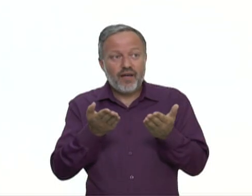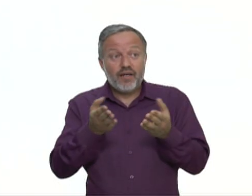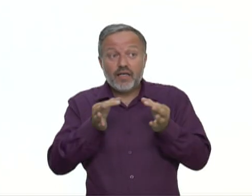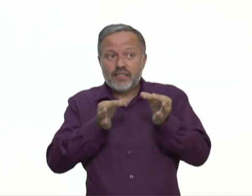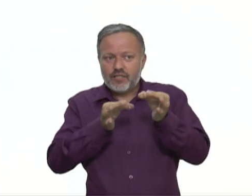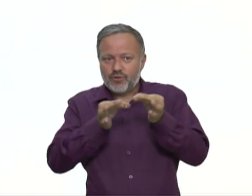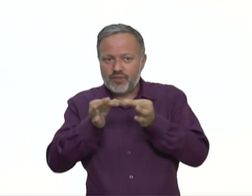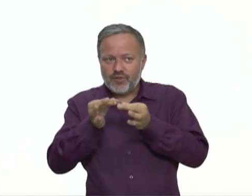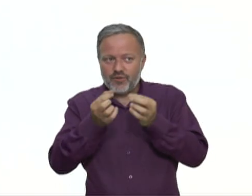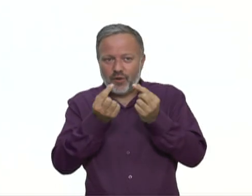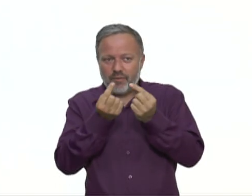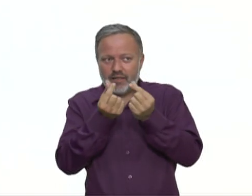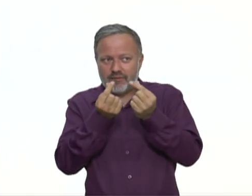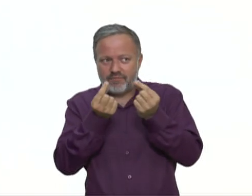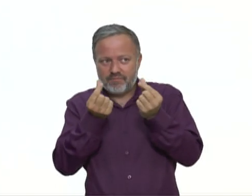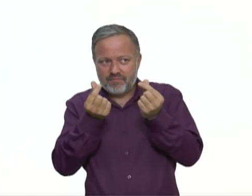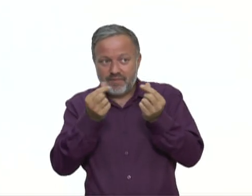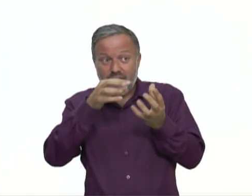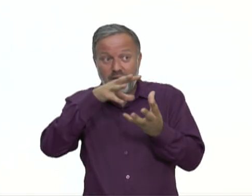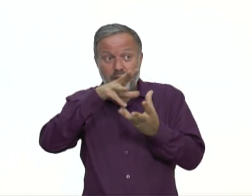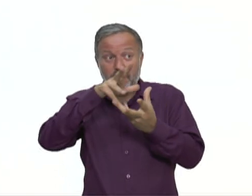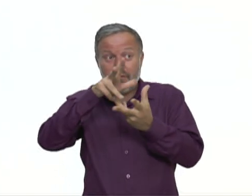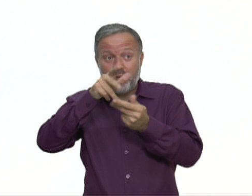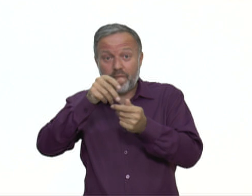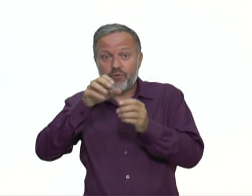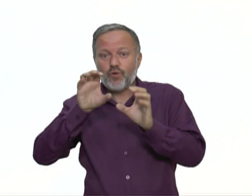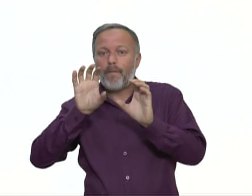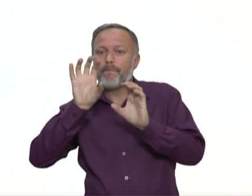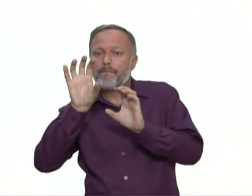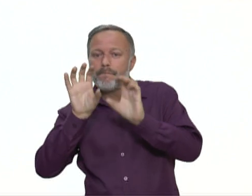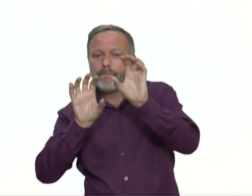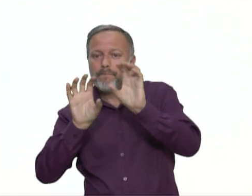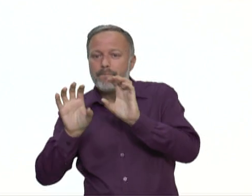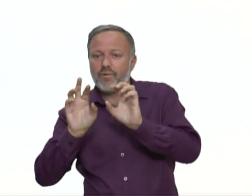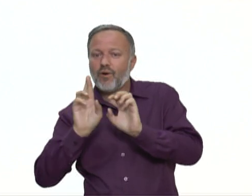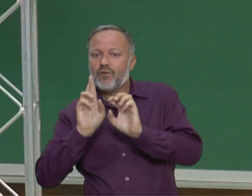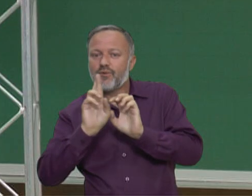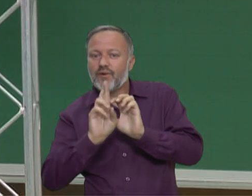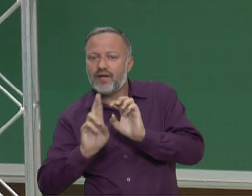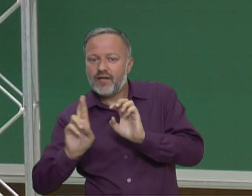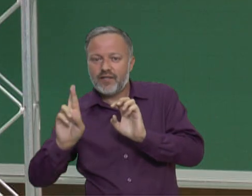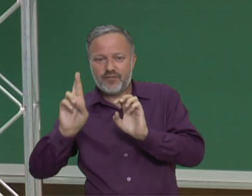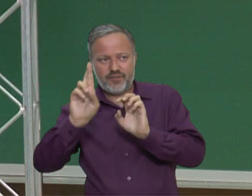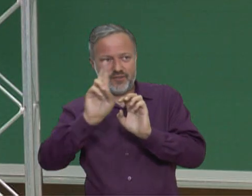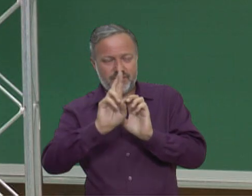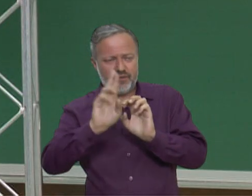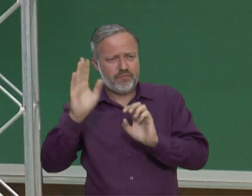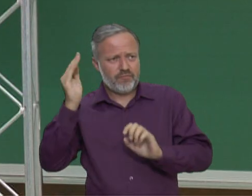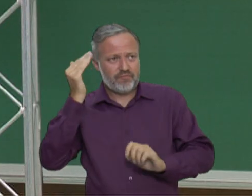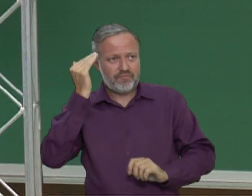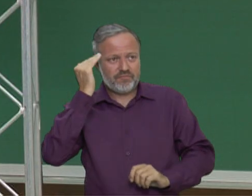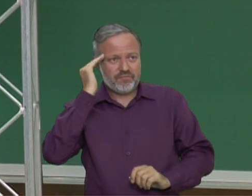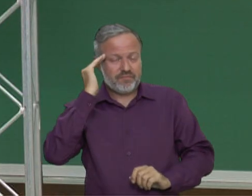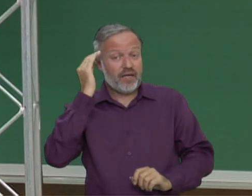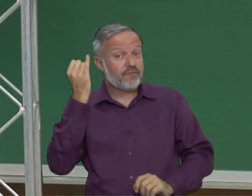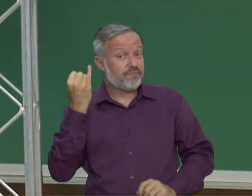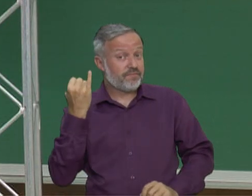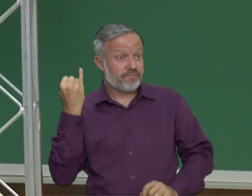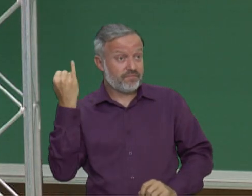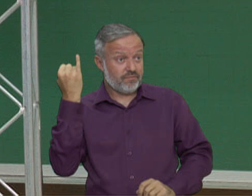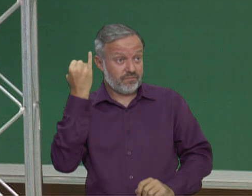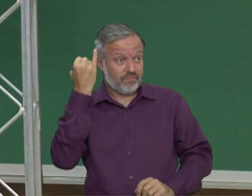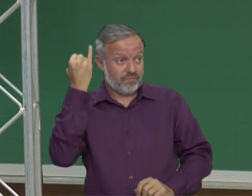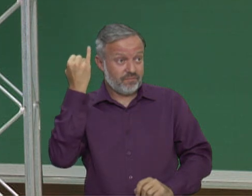sobre organizações econômicas mundiais e os blocos regionais. Vamos tentar entender um pouquinho a importância